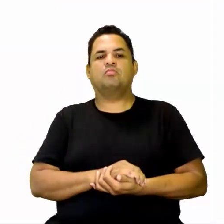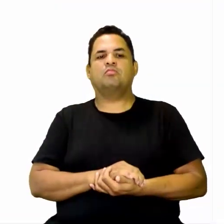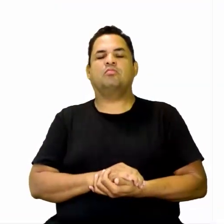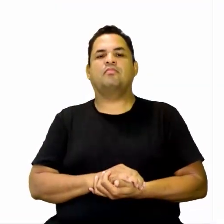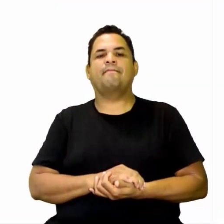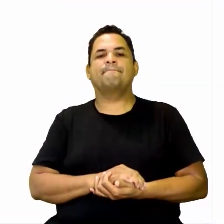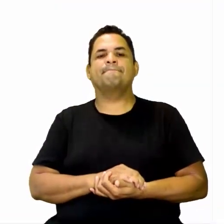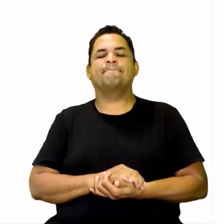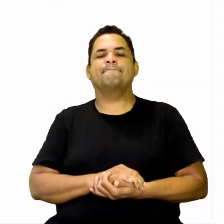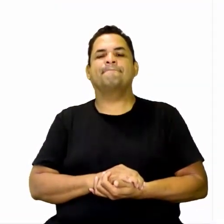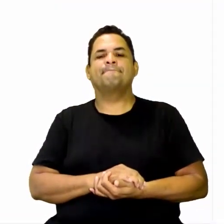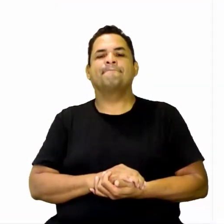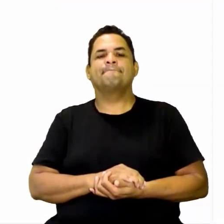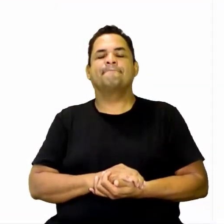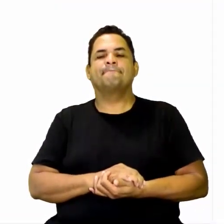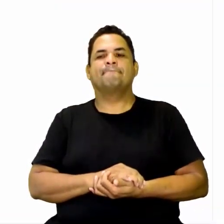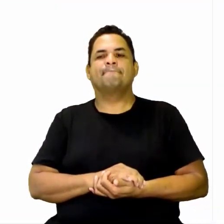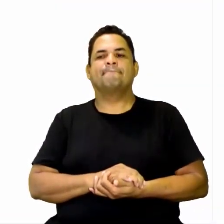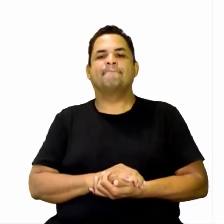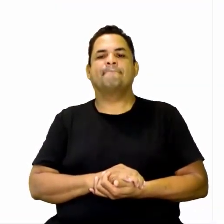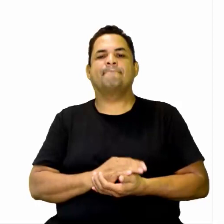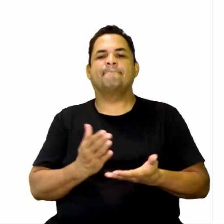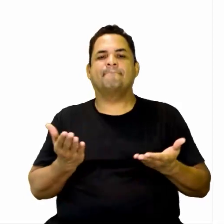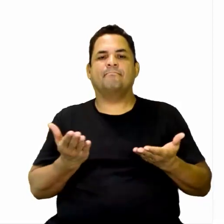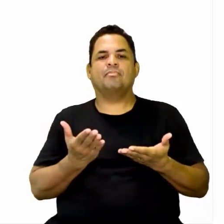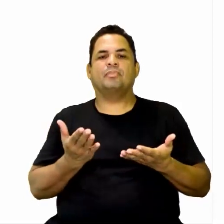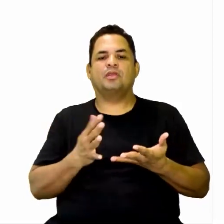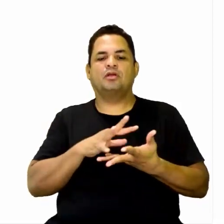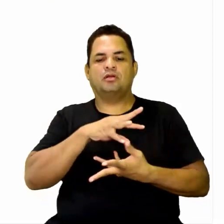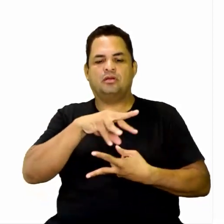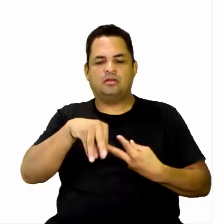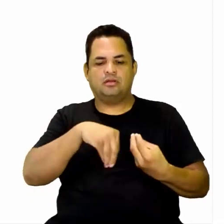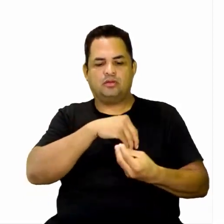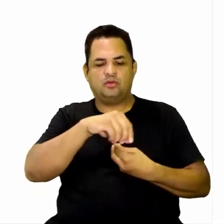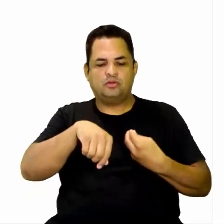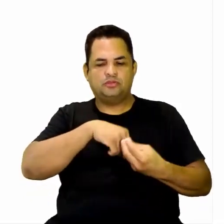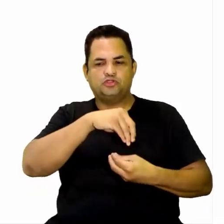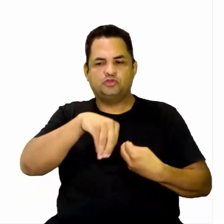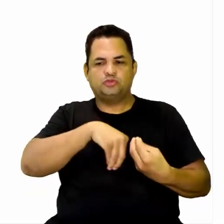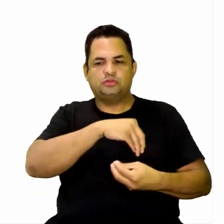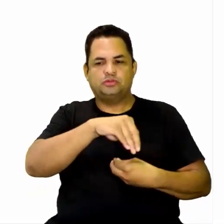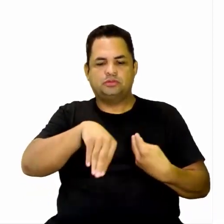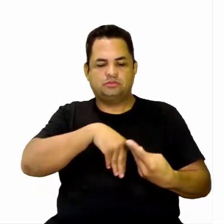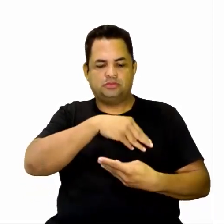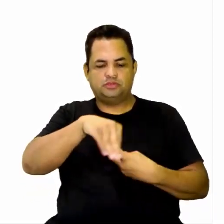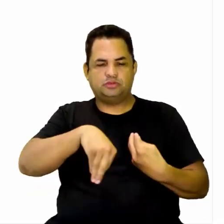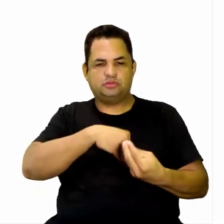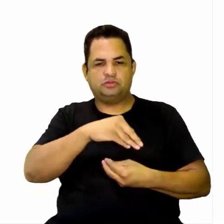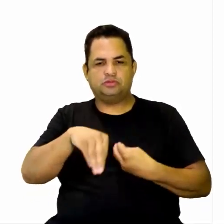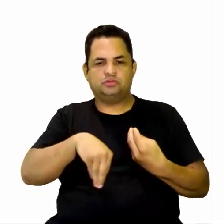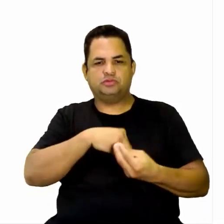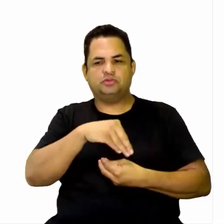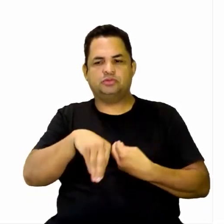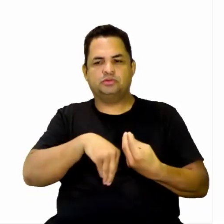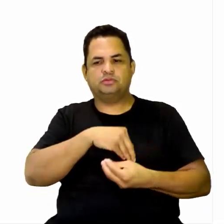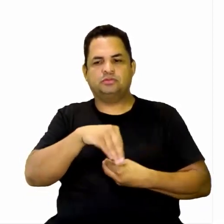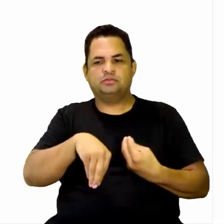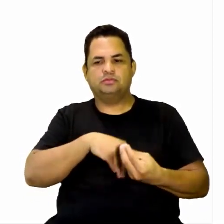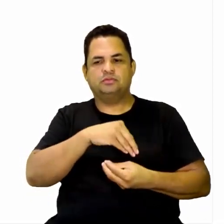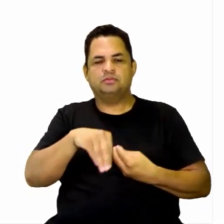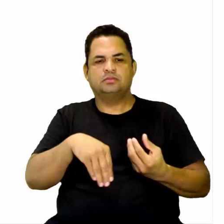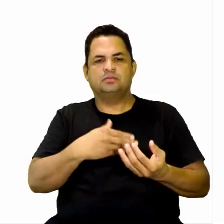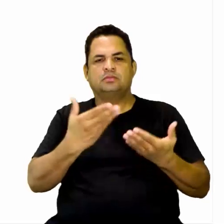Com relação agora à mistura, tá certo? A